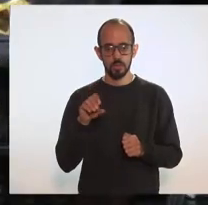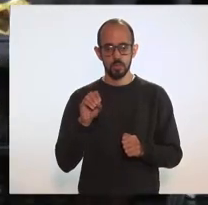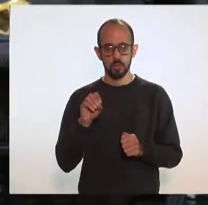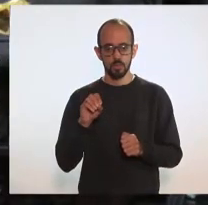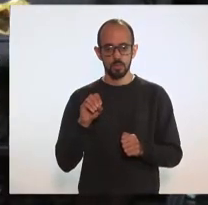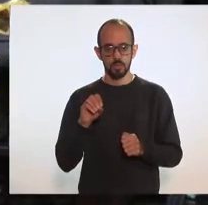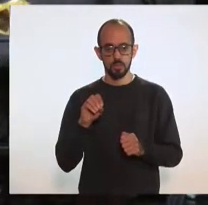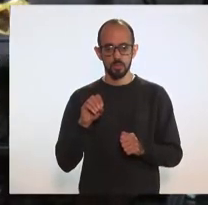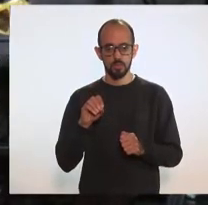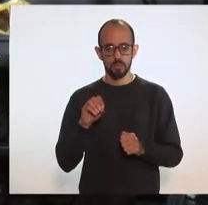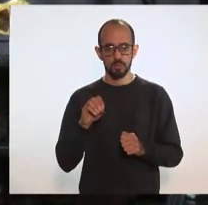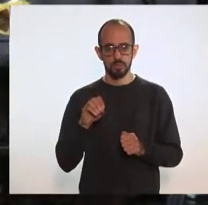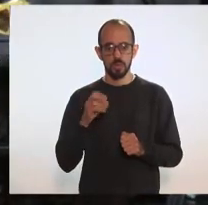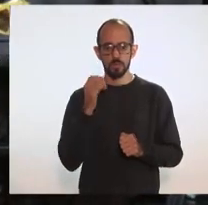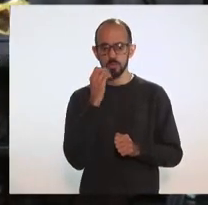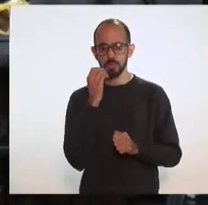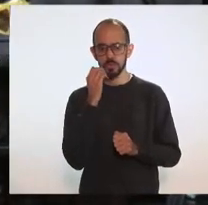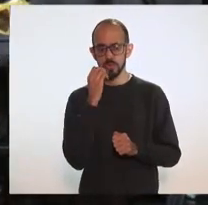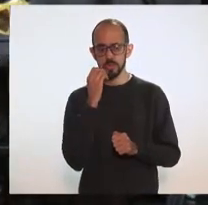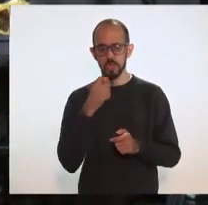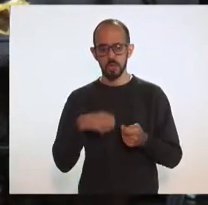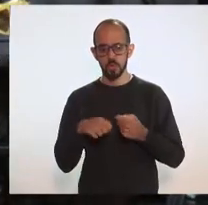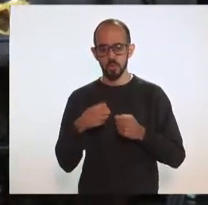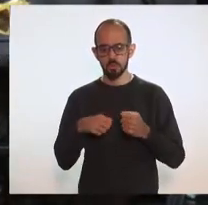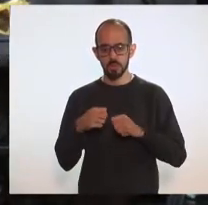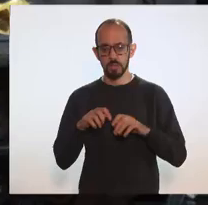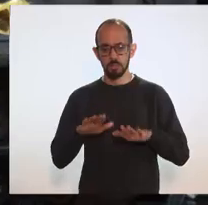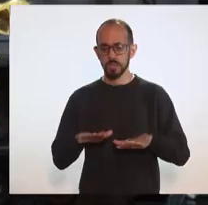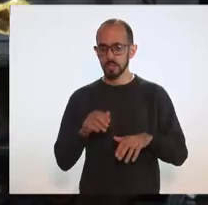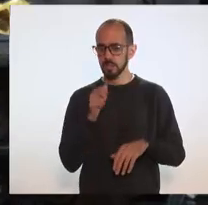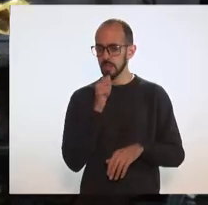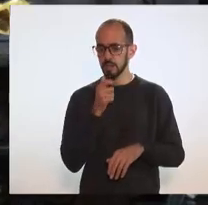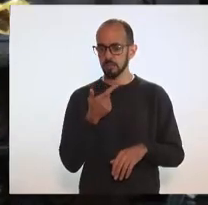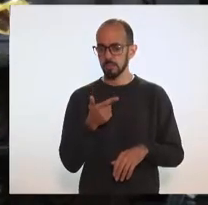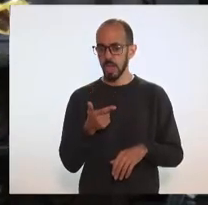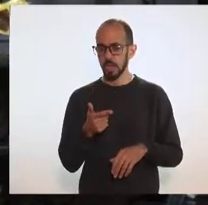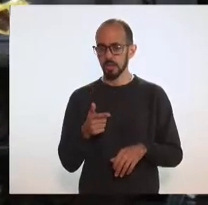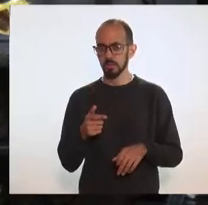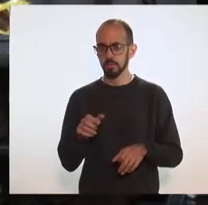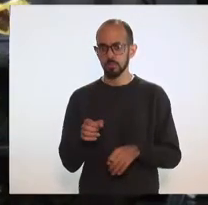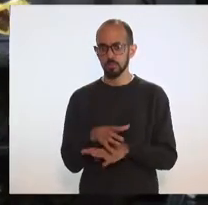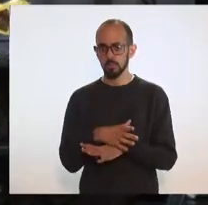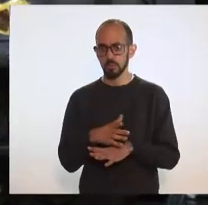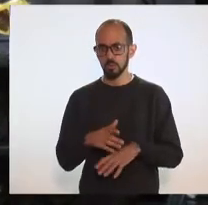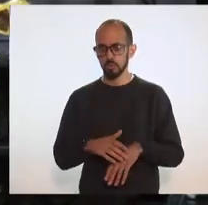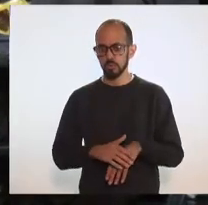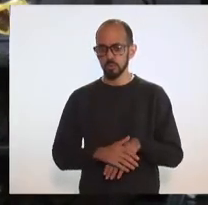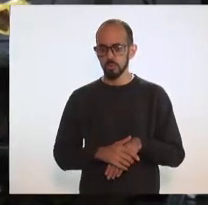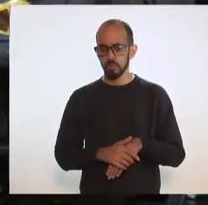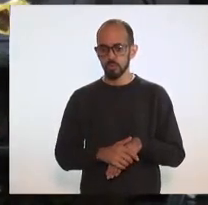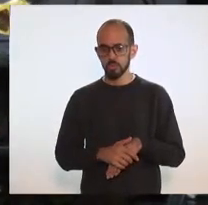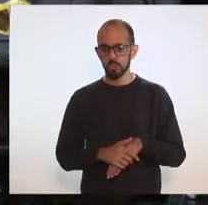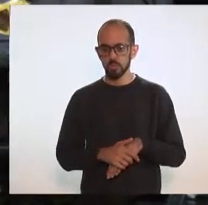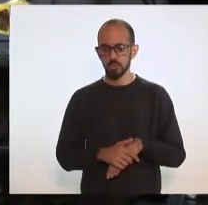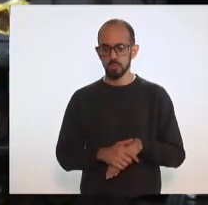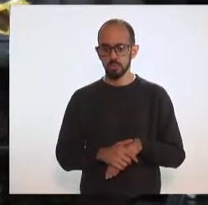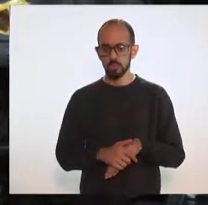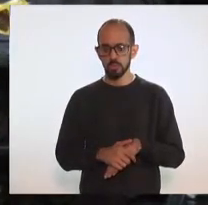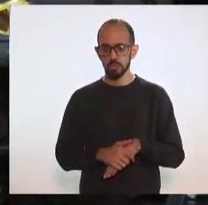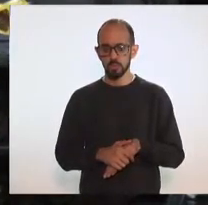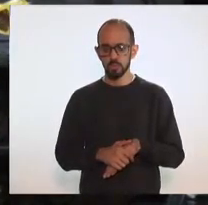economia economia Não ainda não Montamos faz a quatro duas excelência